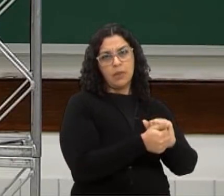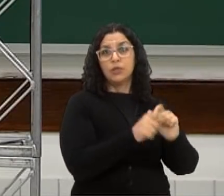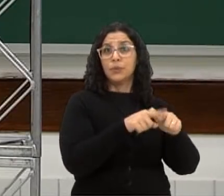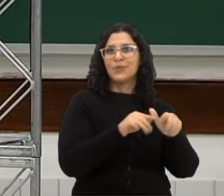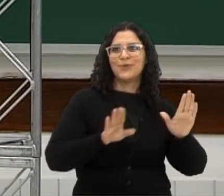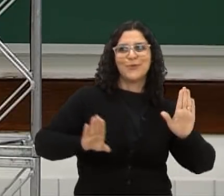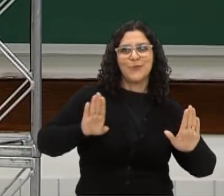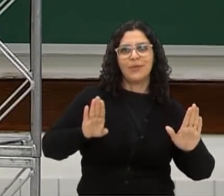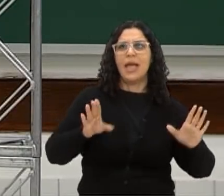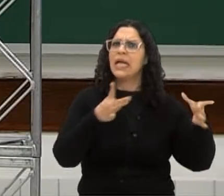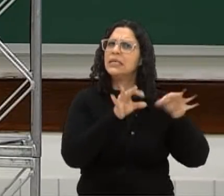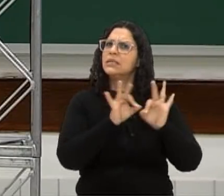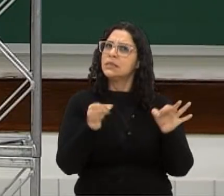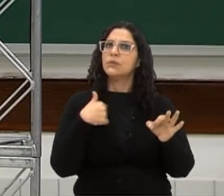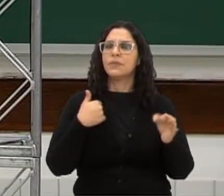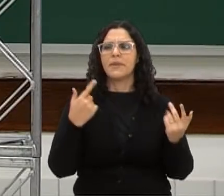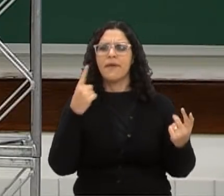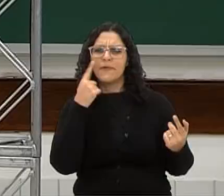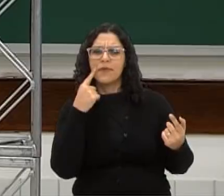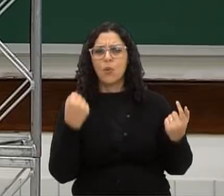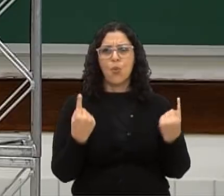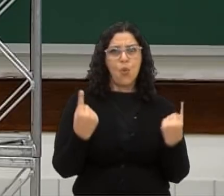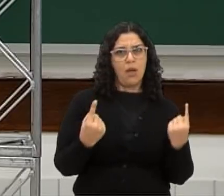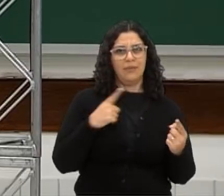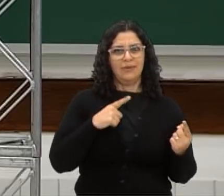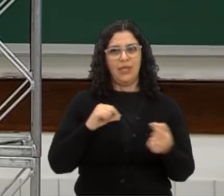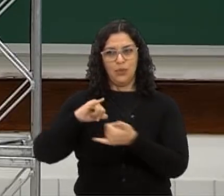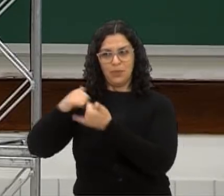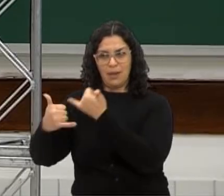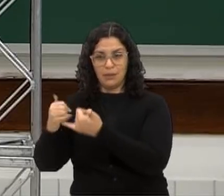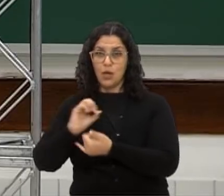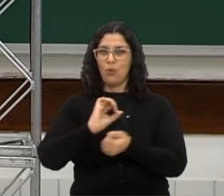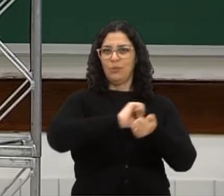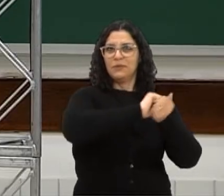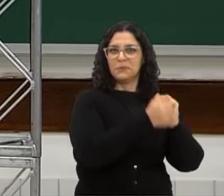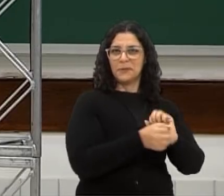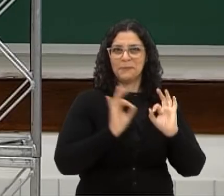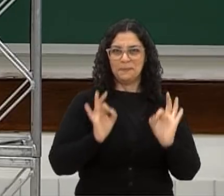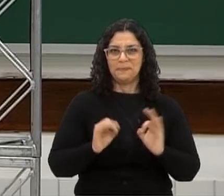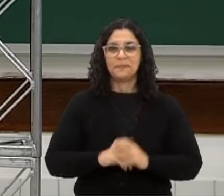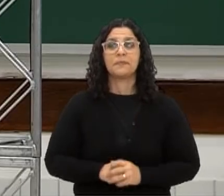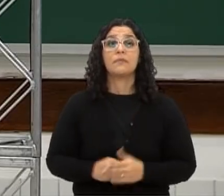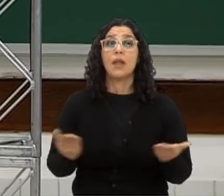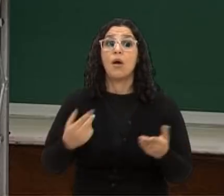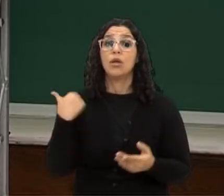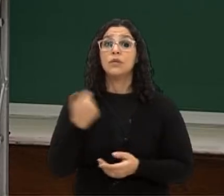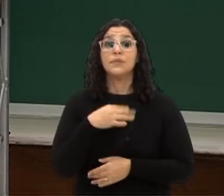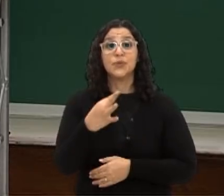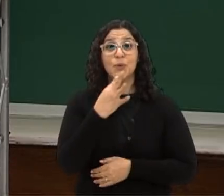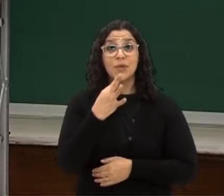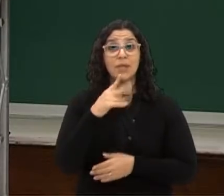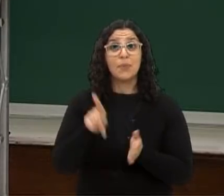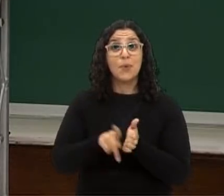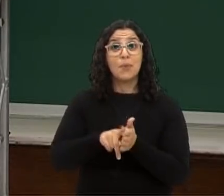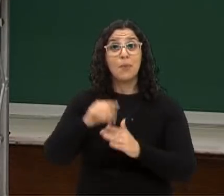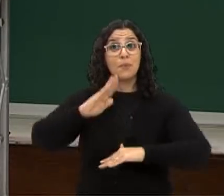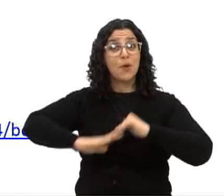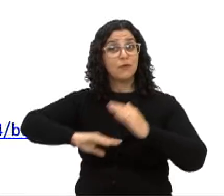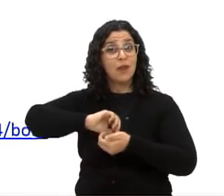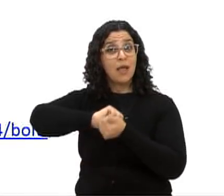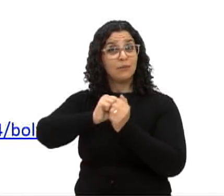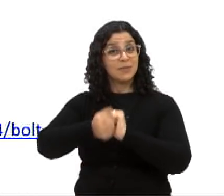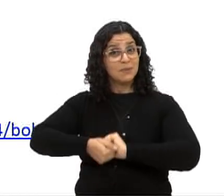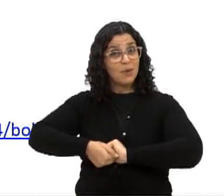gente cuidar, é bem simples ali, mas a gente cuidar ali para não confundir a questão do jogo com o esporte, né? Agora vamos conhecer alguns atletas que